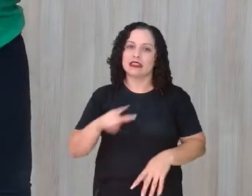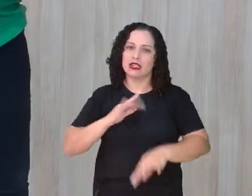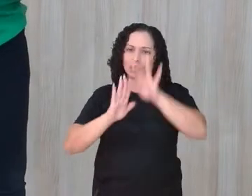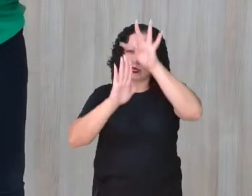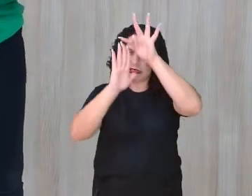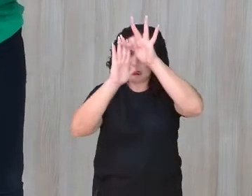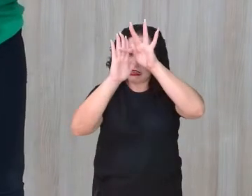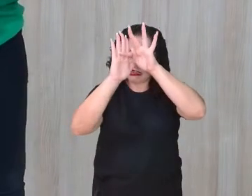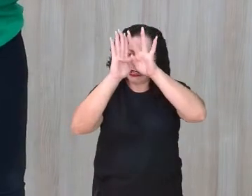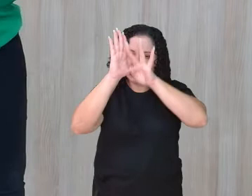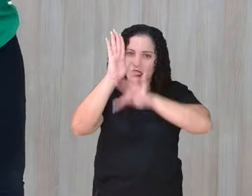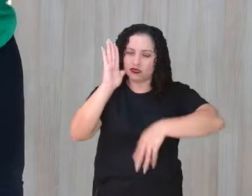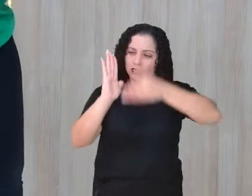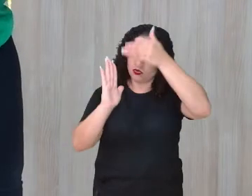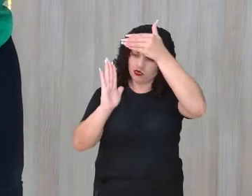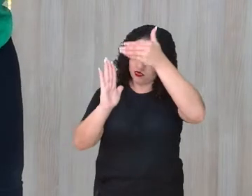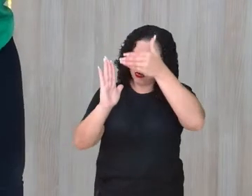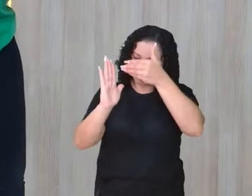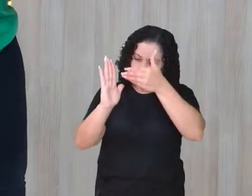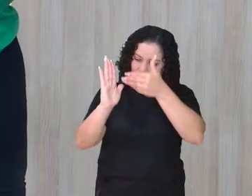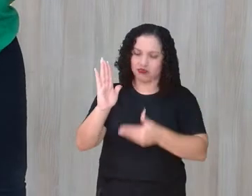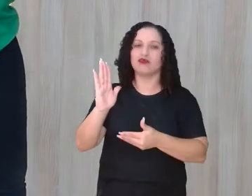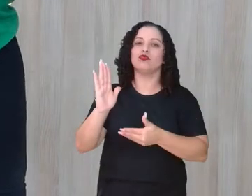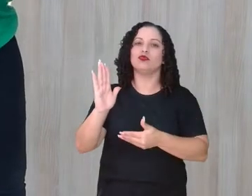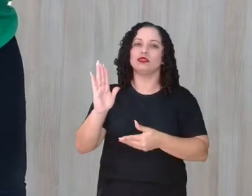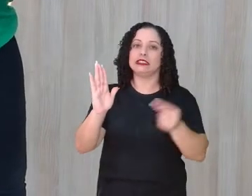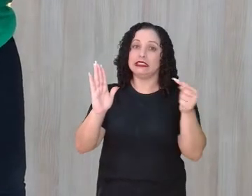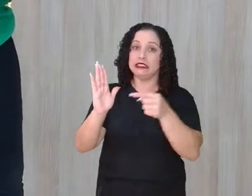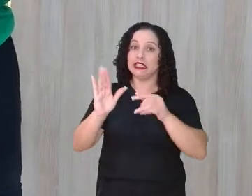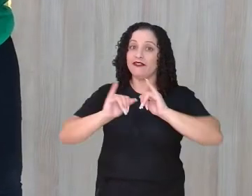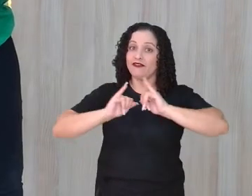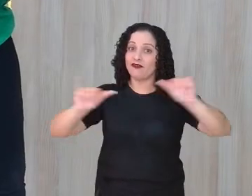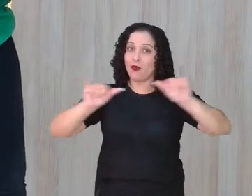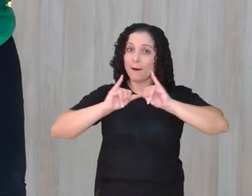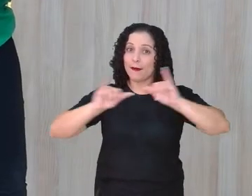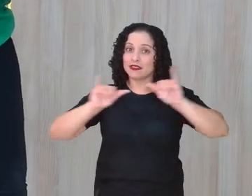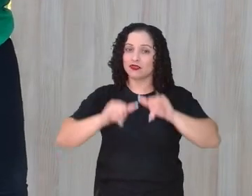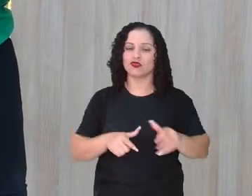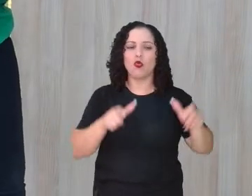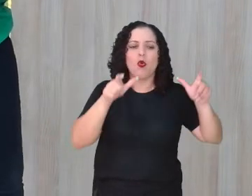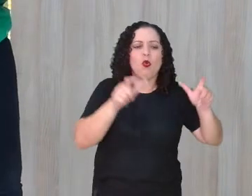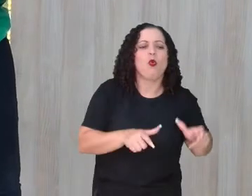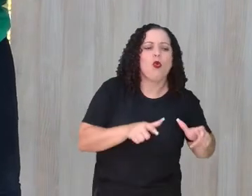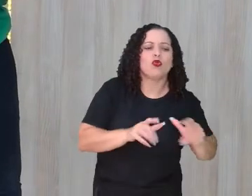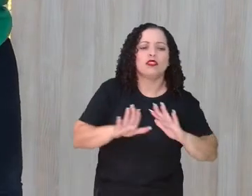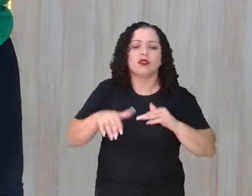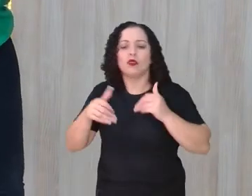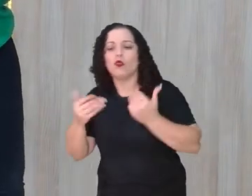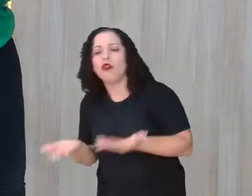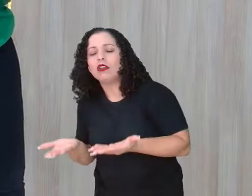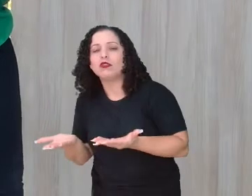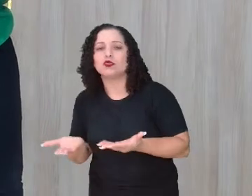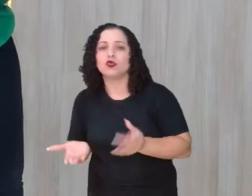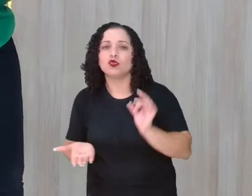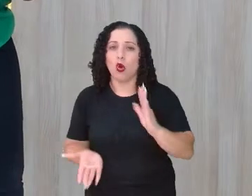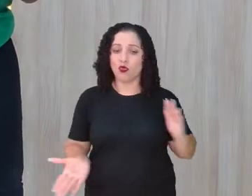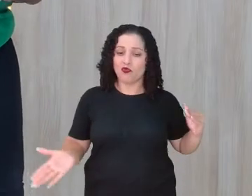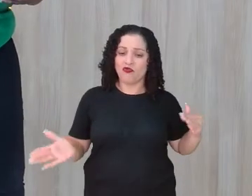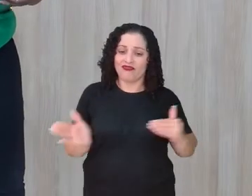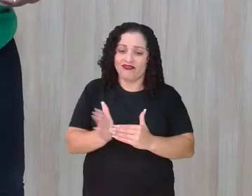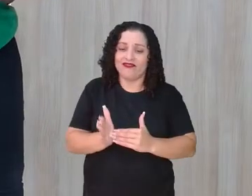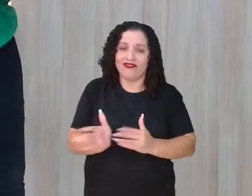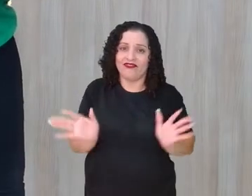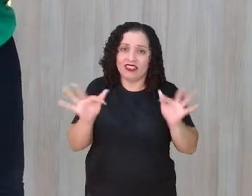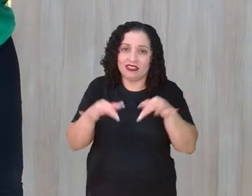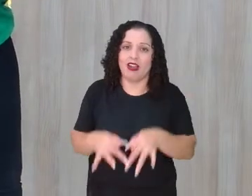texto que as informações de onde, quando, só estão lá no último